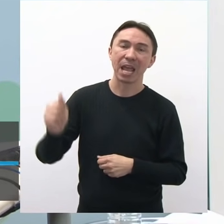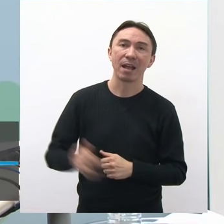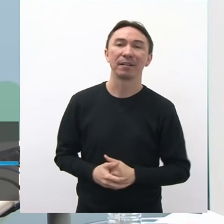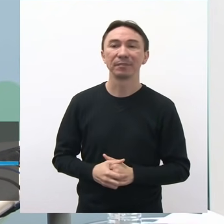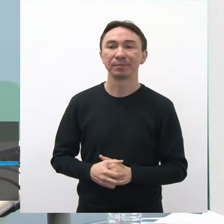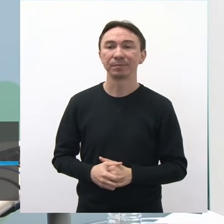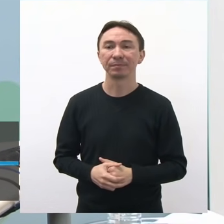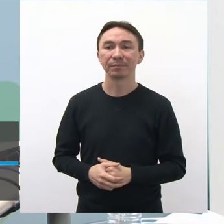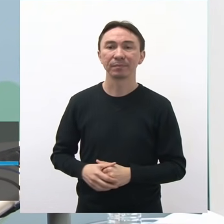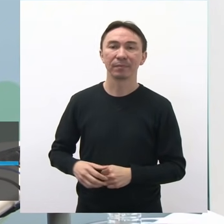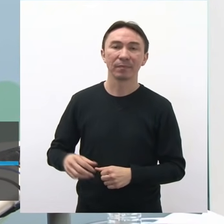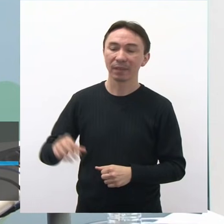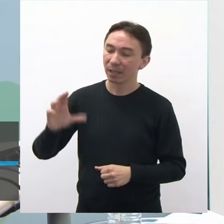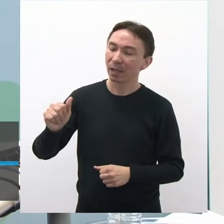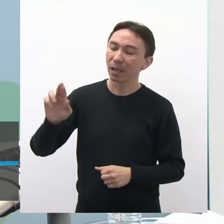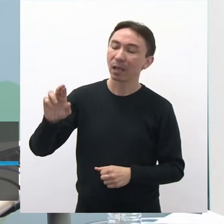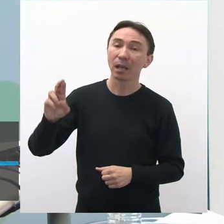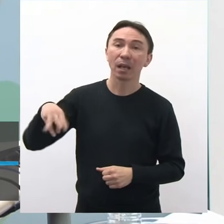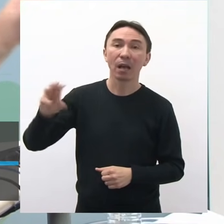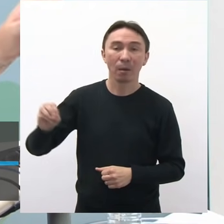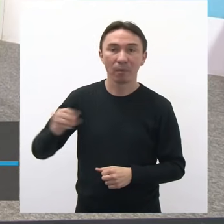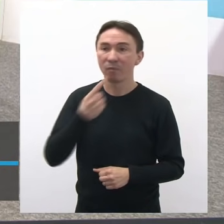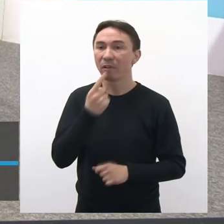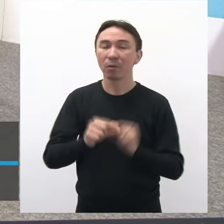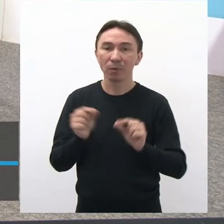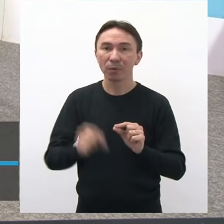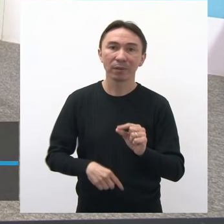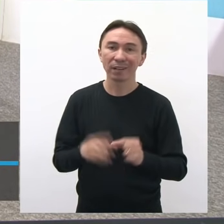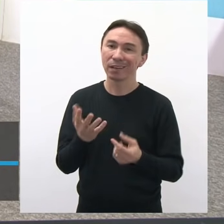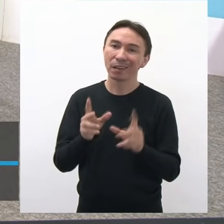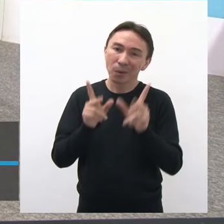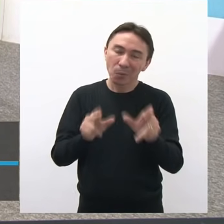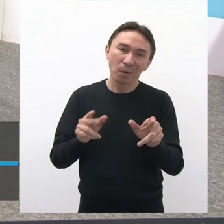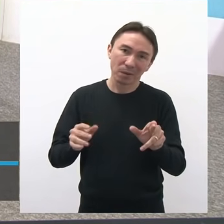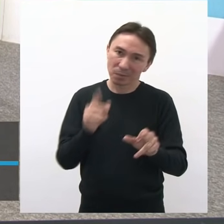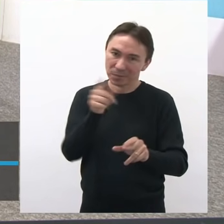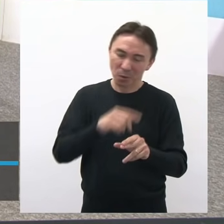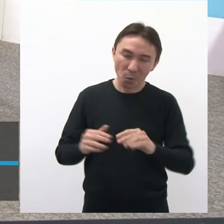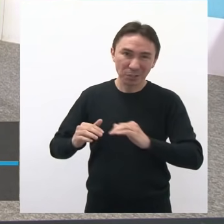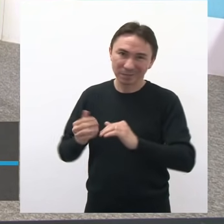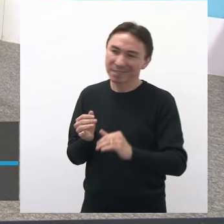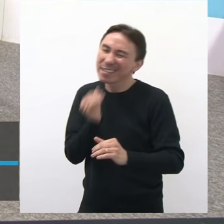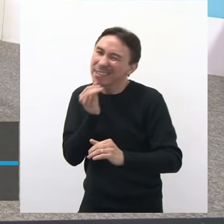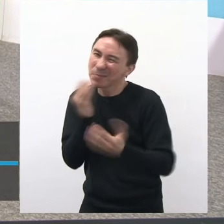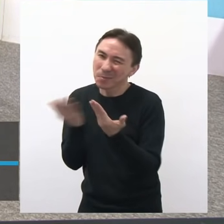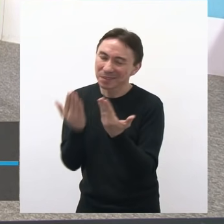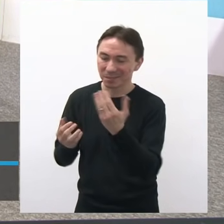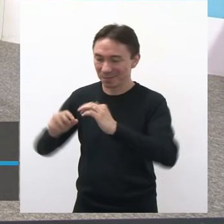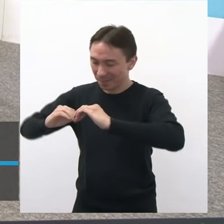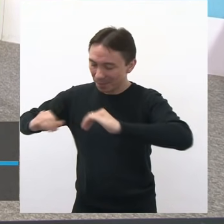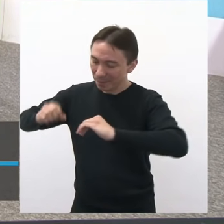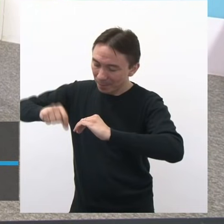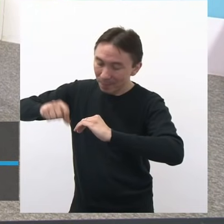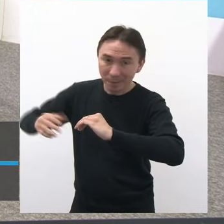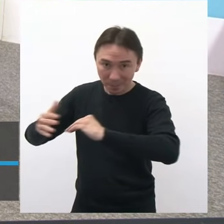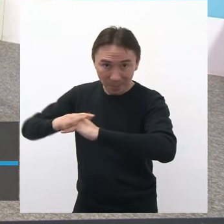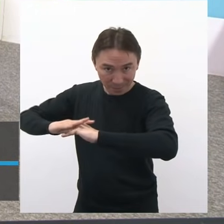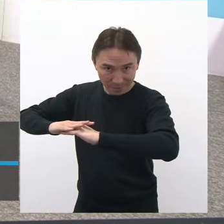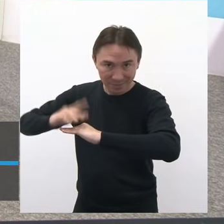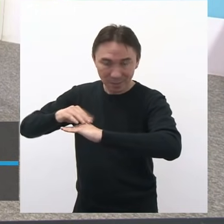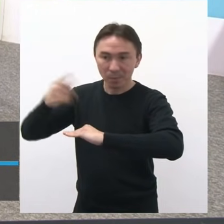A professora Maria do Carmo disse assim, ó, plantar é o hoje. Muito bom. Regar, cuidar,